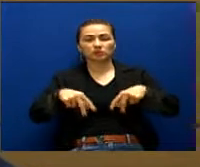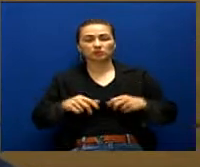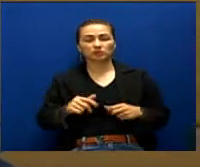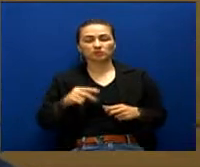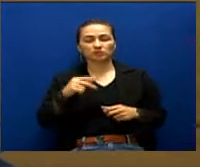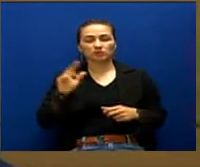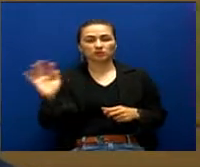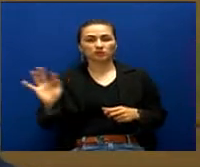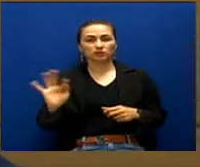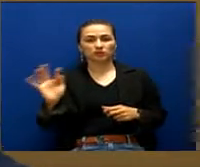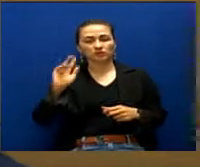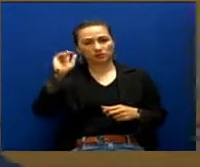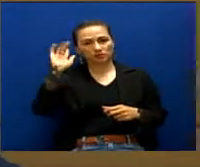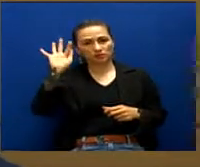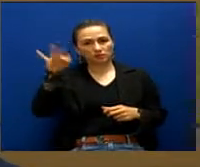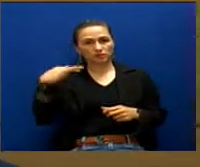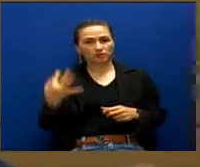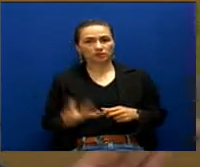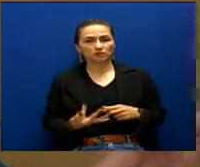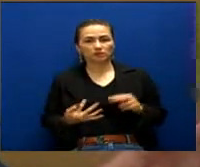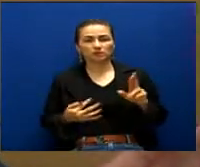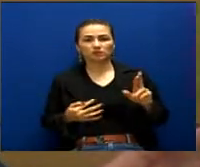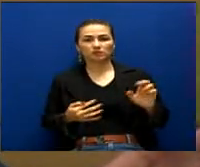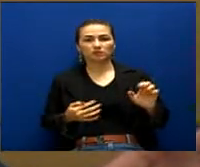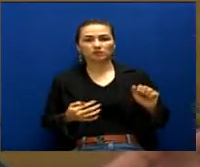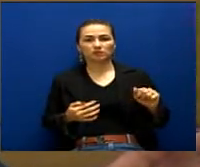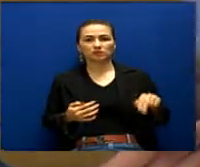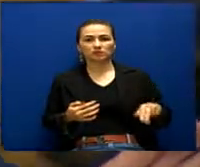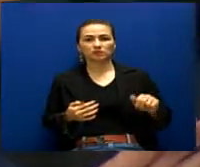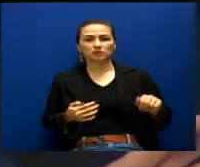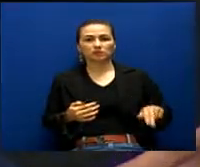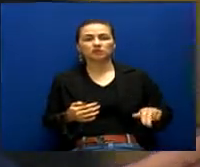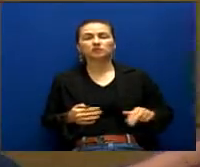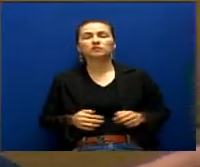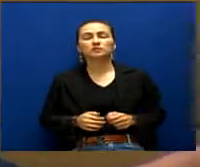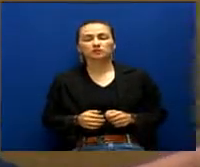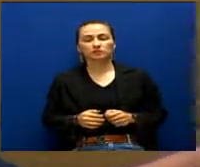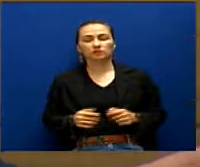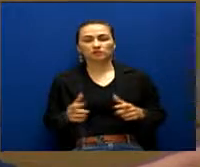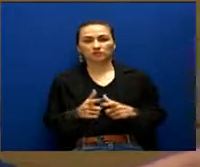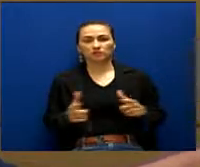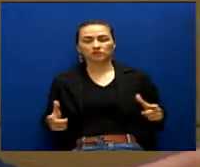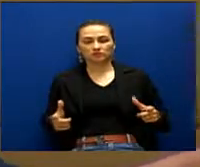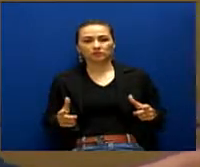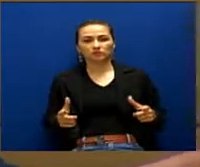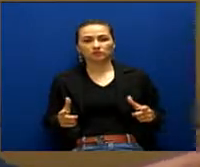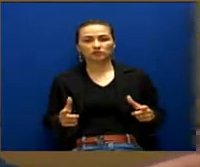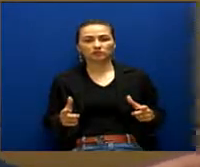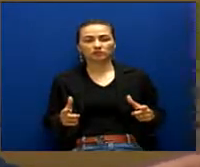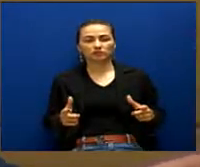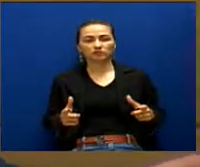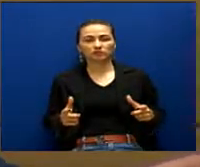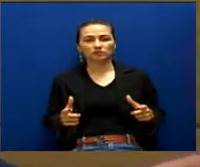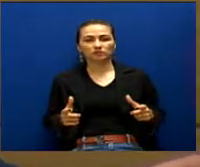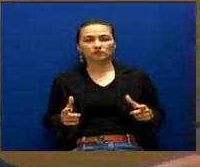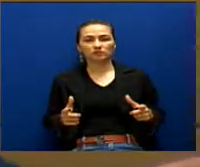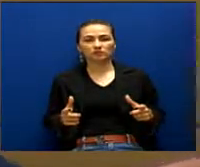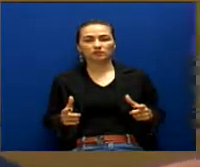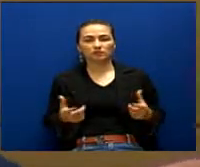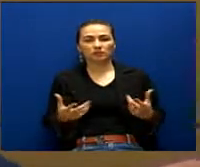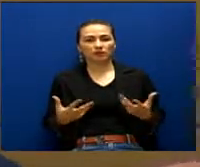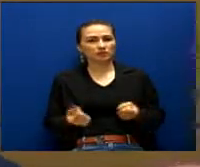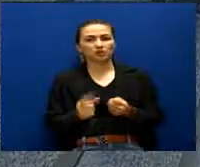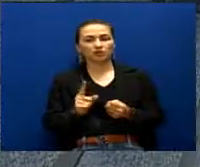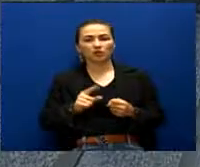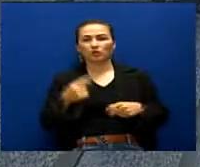Fernanda. E o vereador Renan. Então a maioria a emenda não fica arquivada. Está... As emendas ficam arquivadas. Não